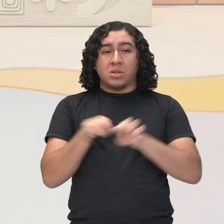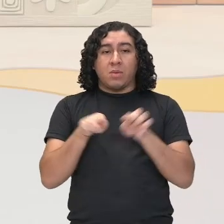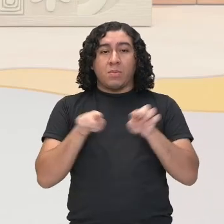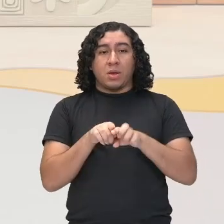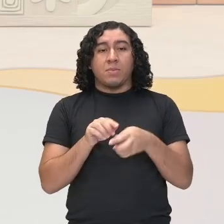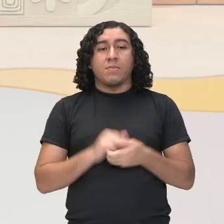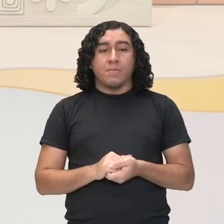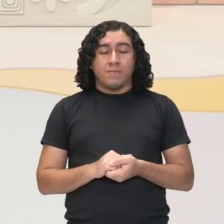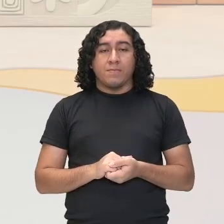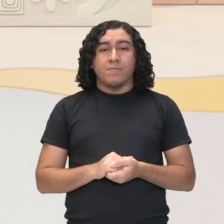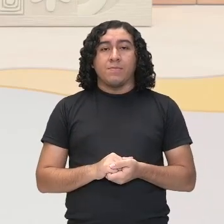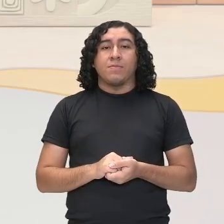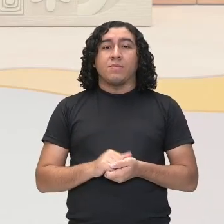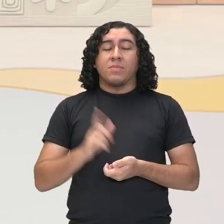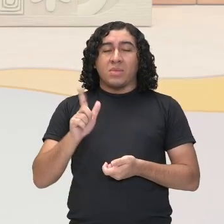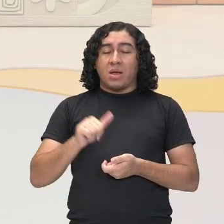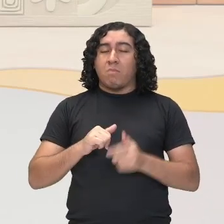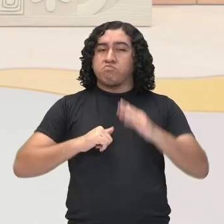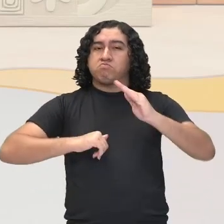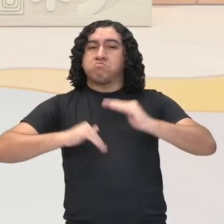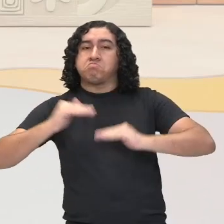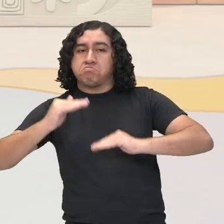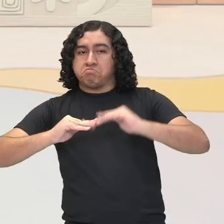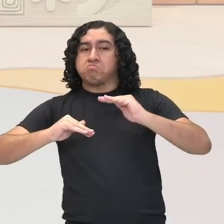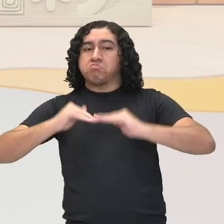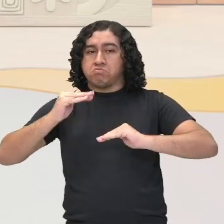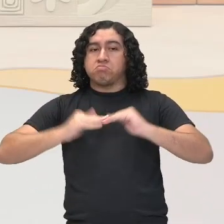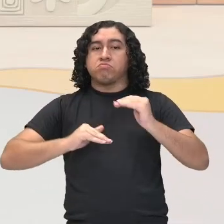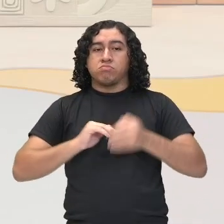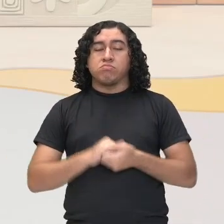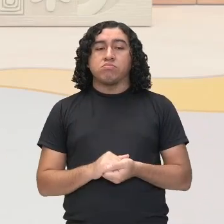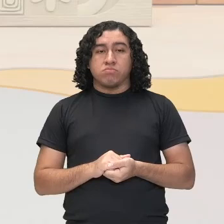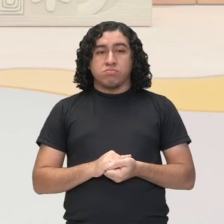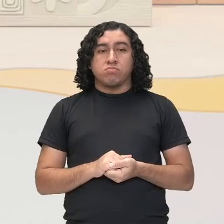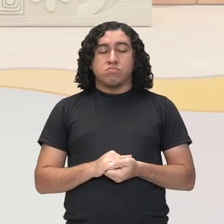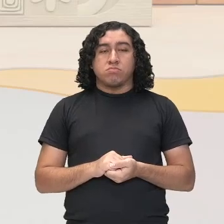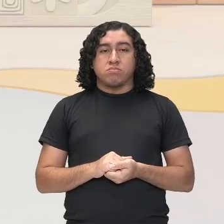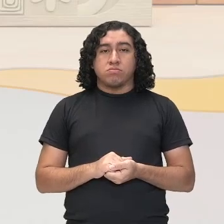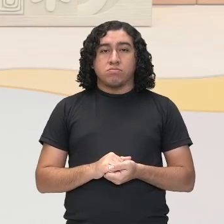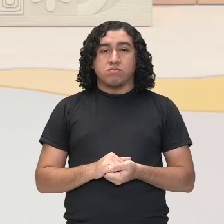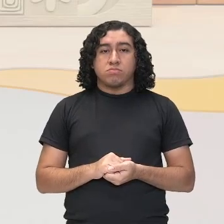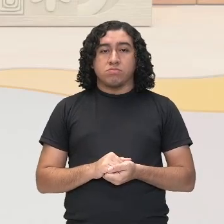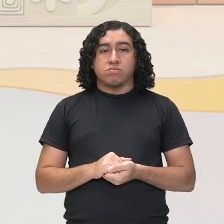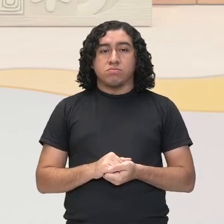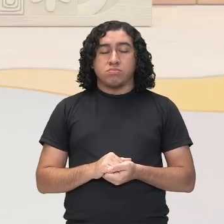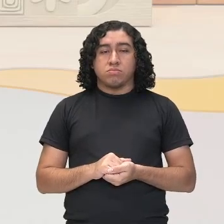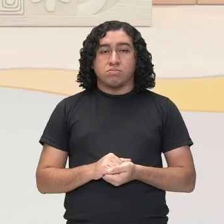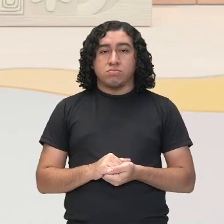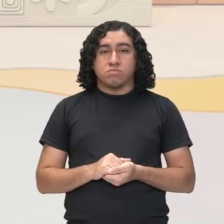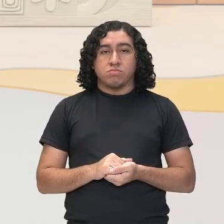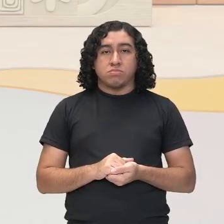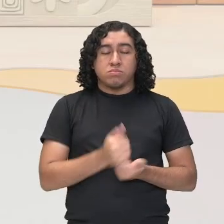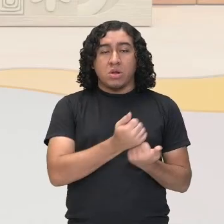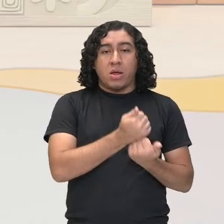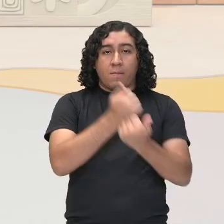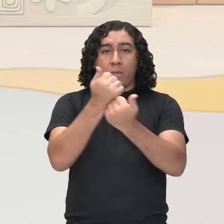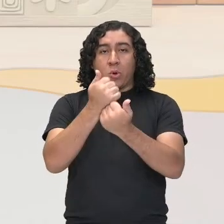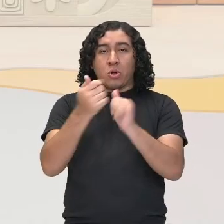ser profissionalizante, que vai ter que se tornar profissional, vai ter que se tornar leal ao